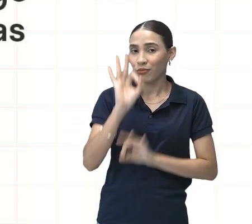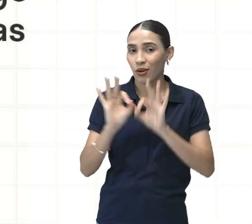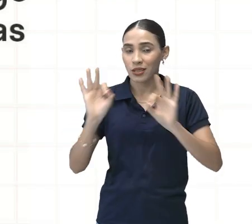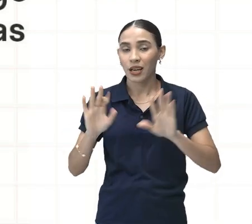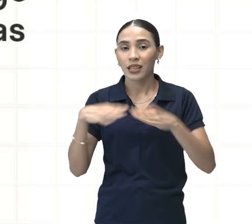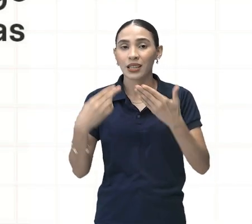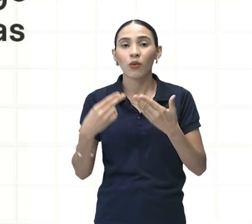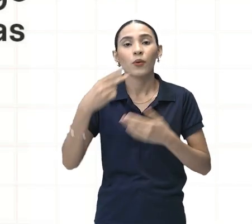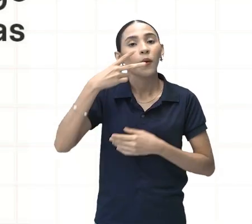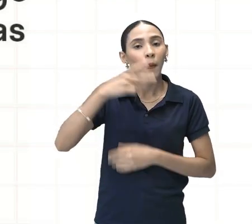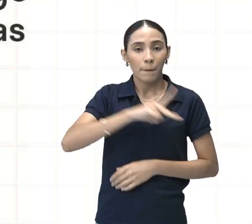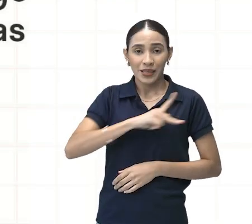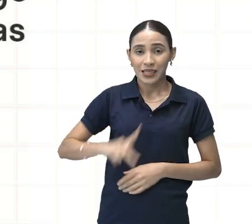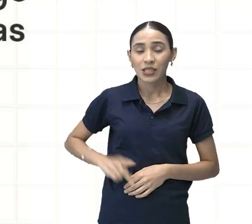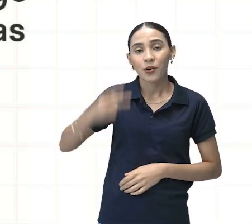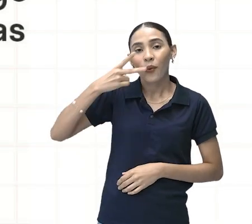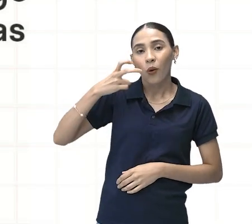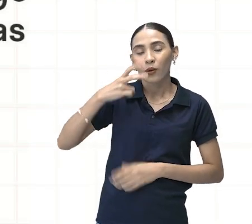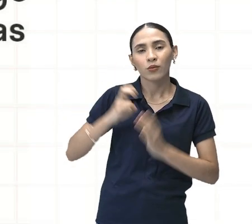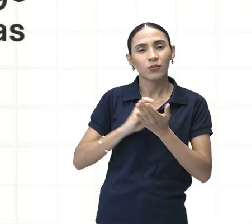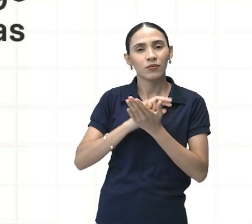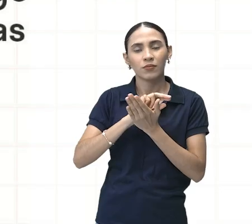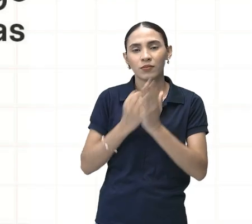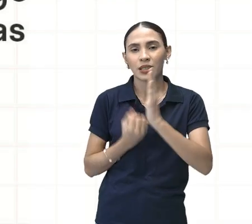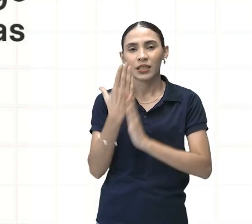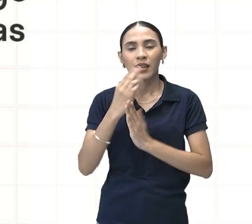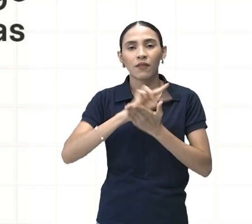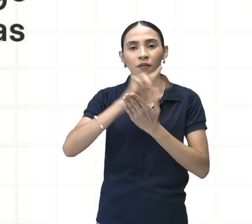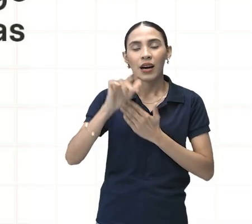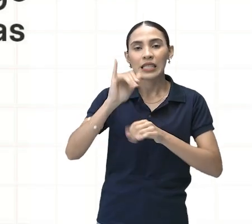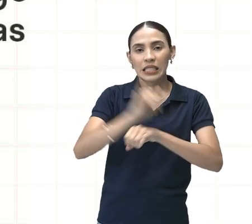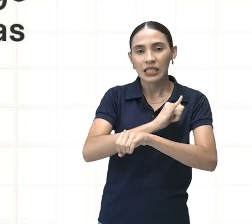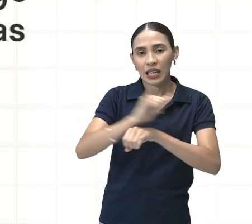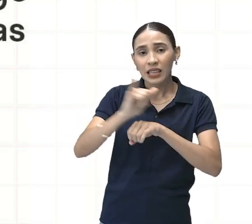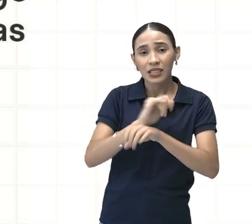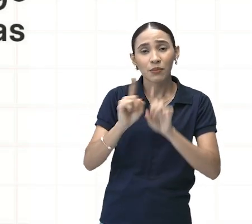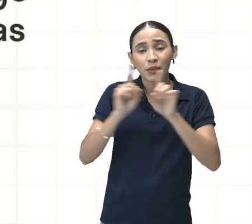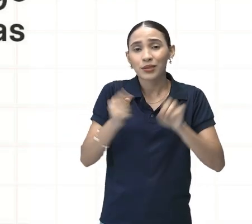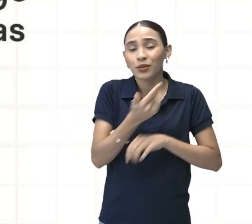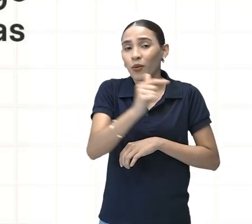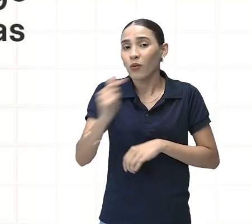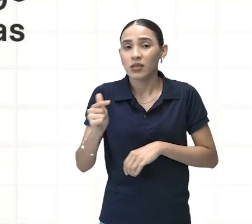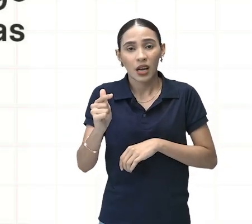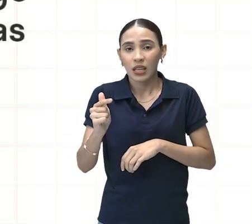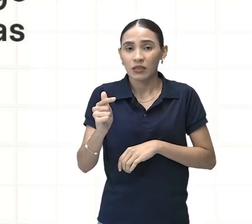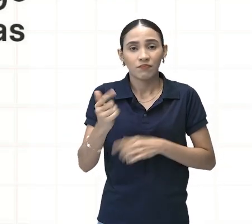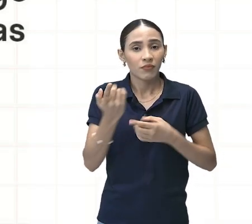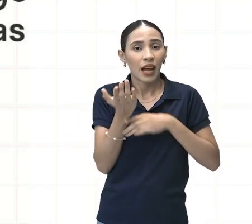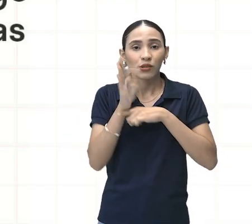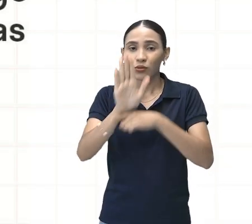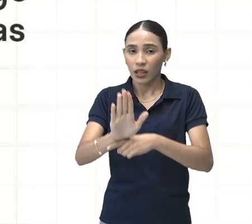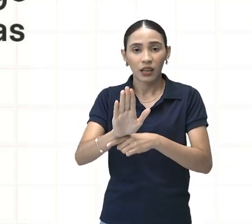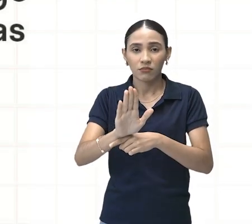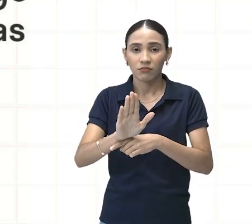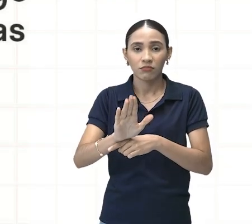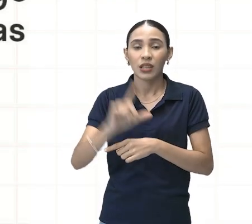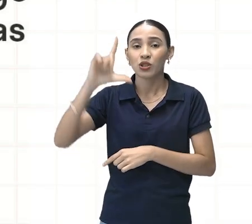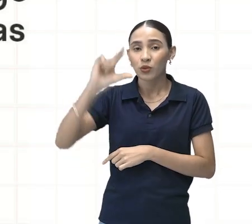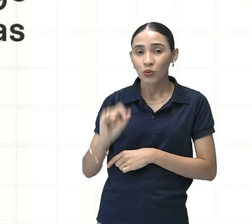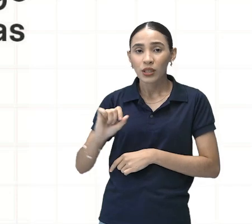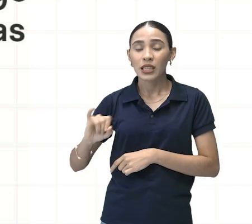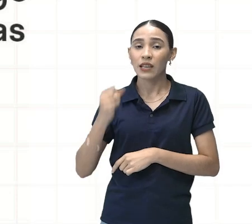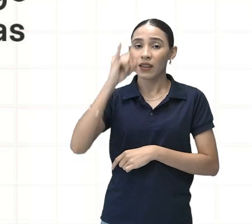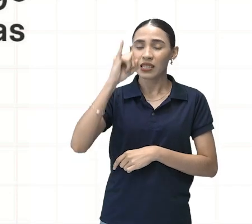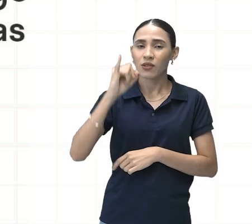ele toma várias medidas, certo? Porém, elas são ineficientes para diminuir de fato a